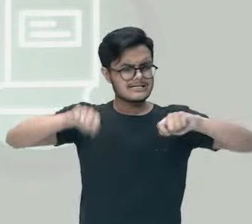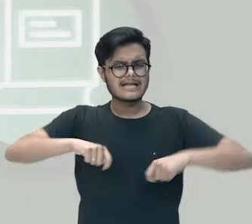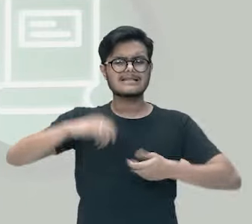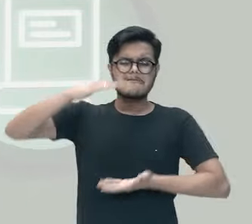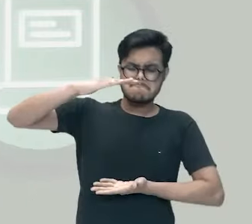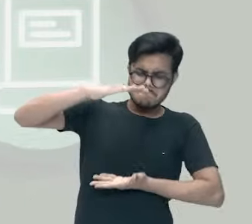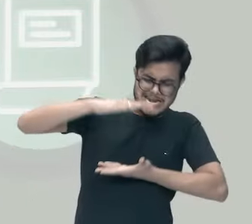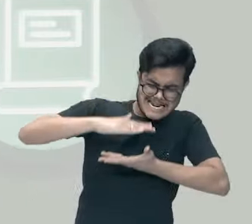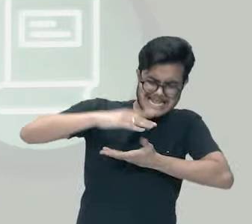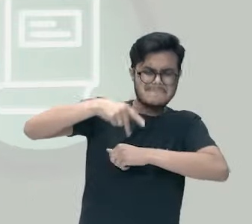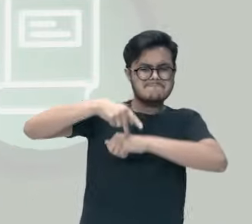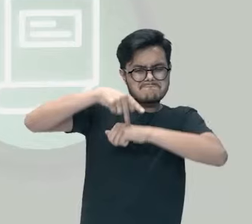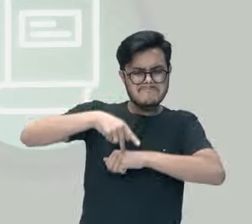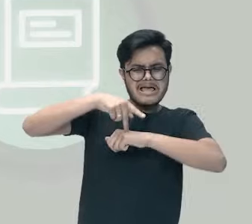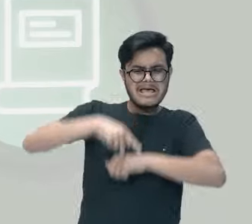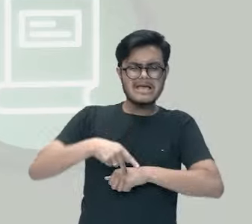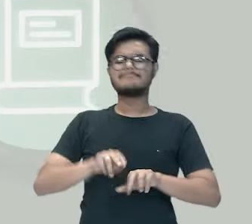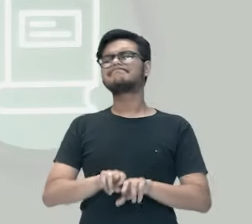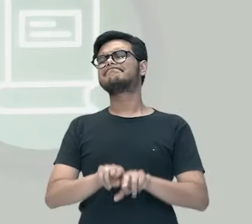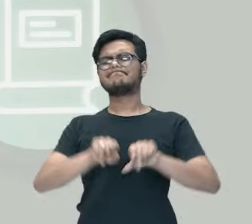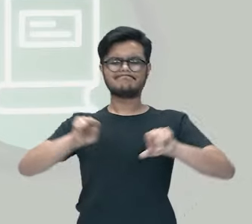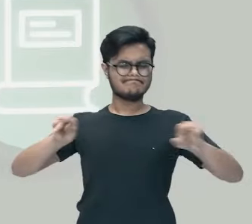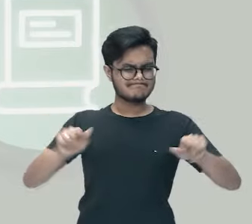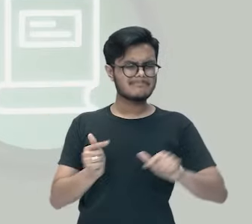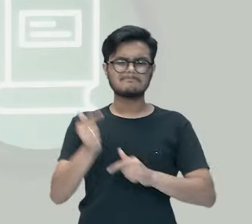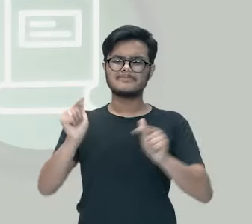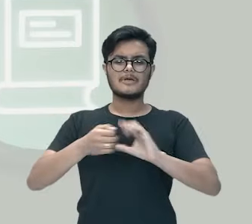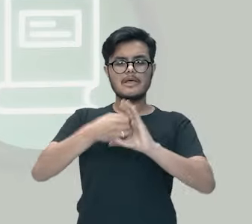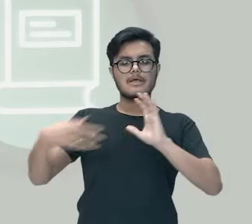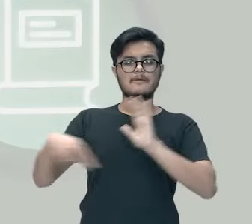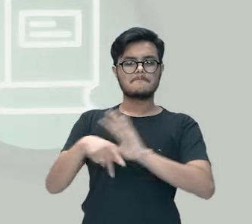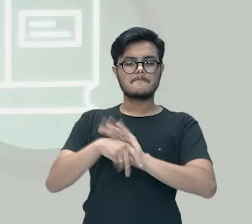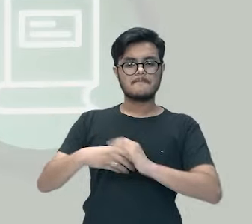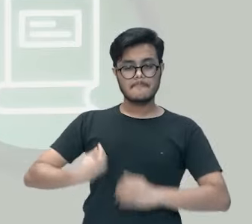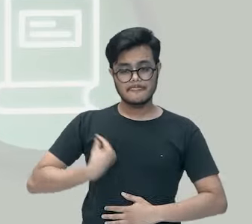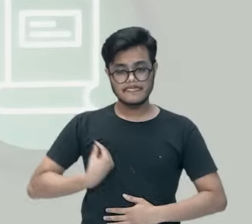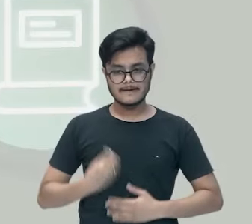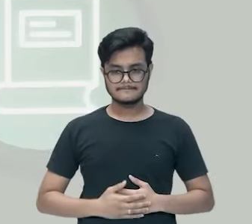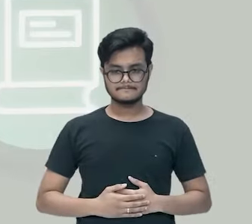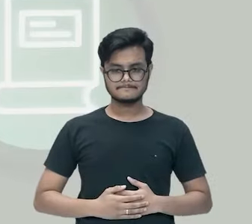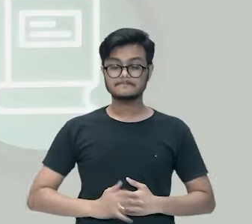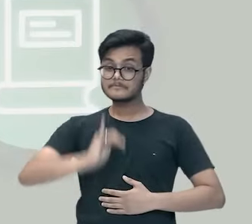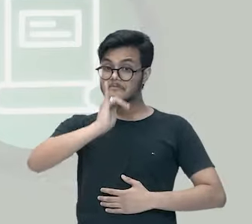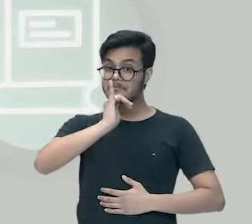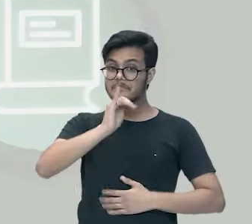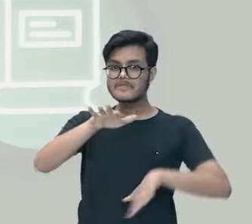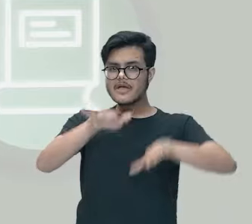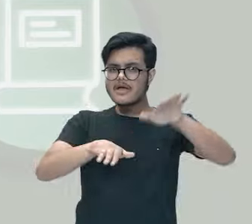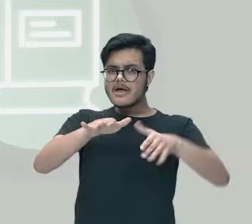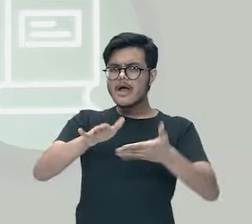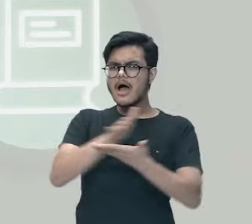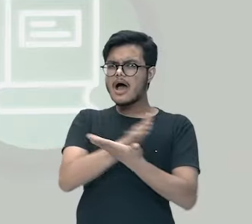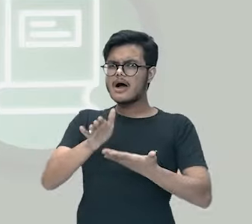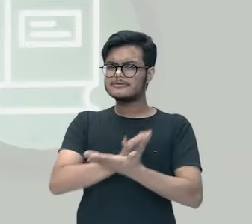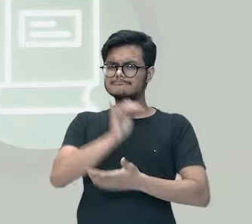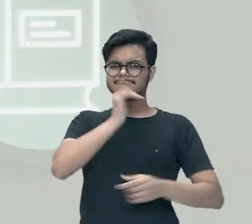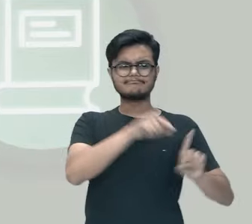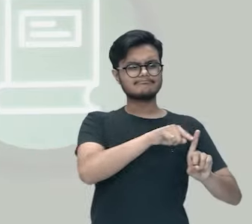pressão, entre outros, a gente vai ter ali a presença maior, por exemplo, de compostos de cadeia aberta, né,